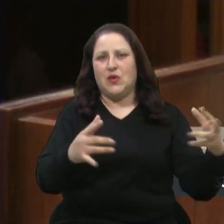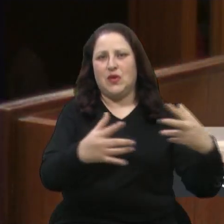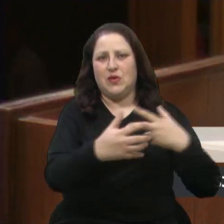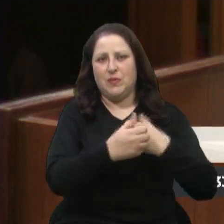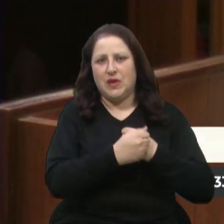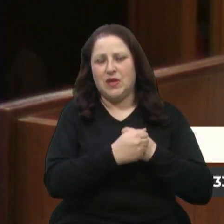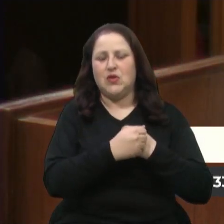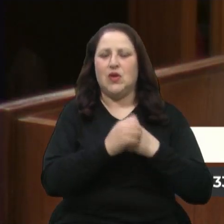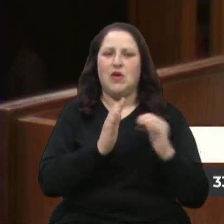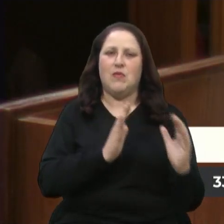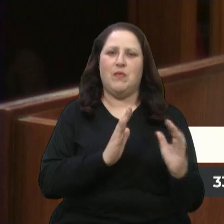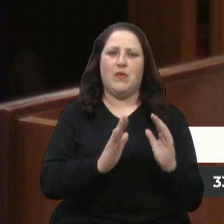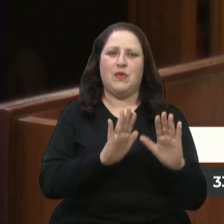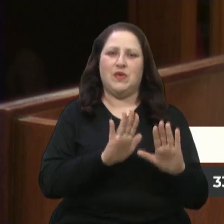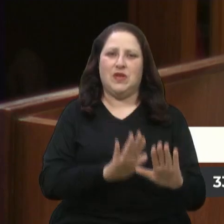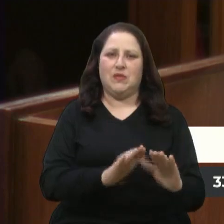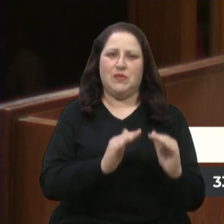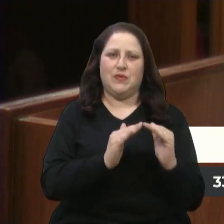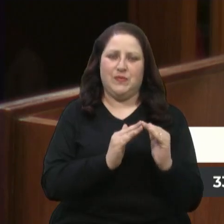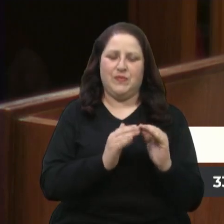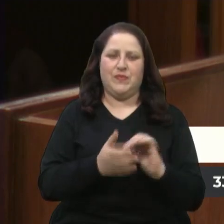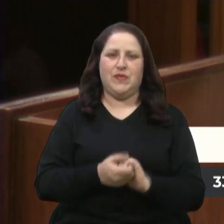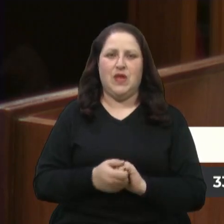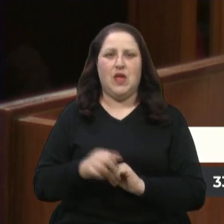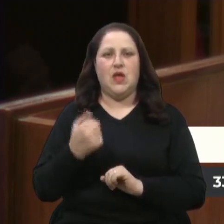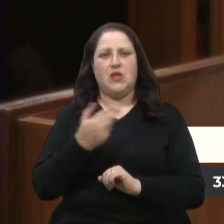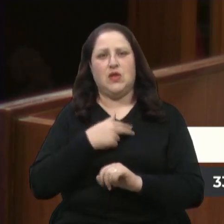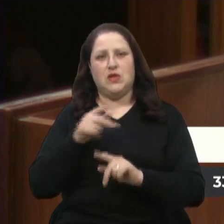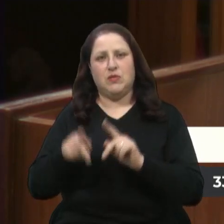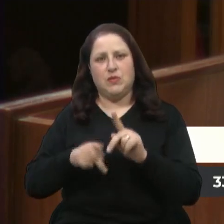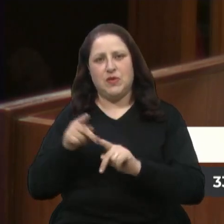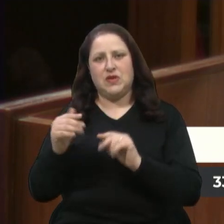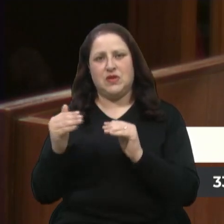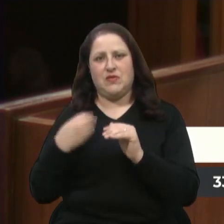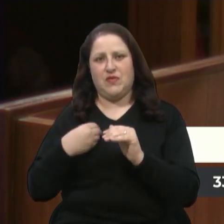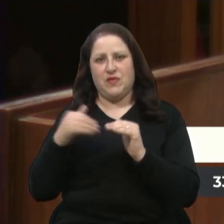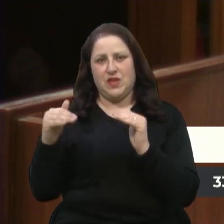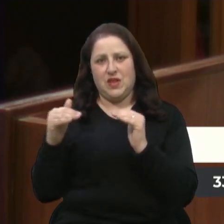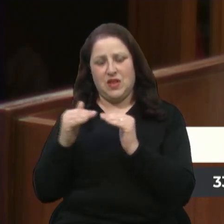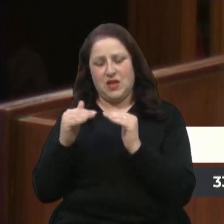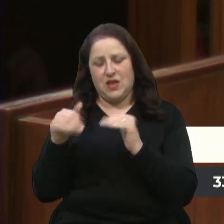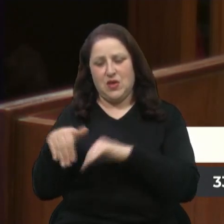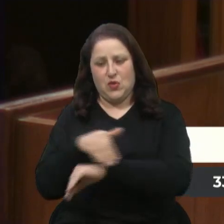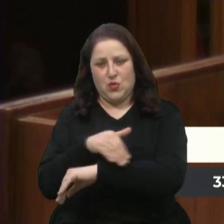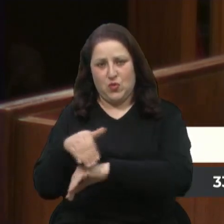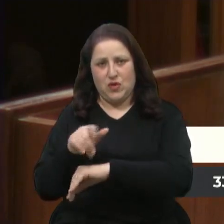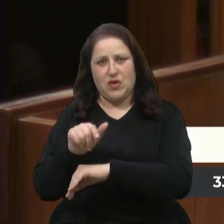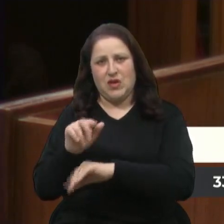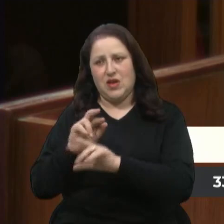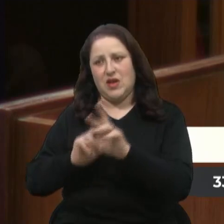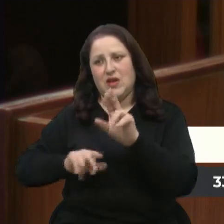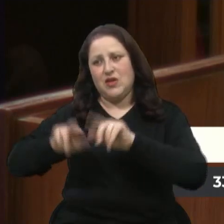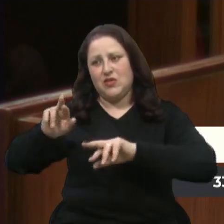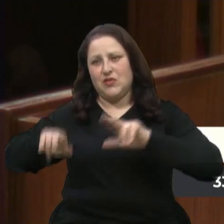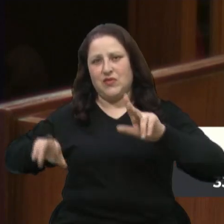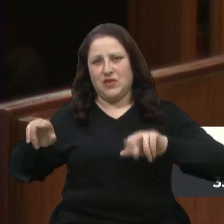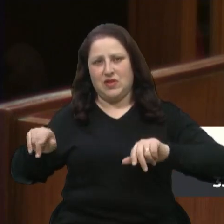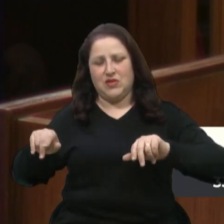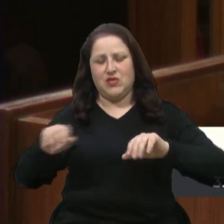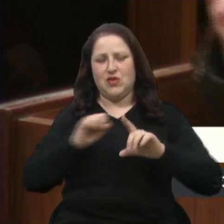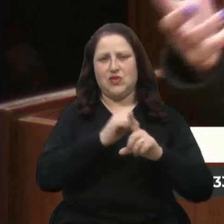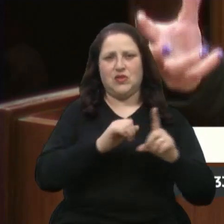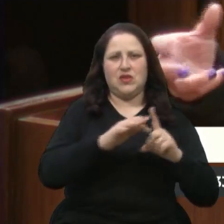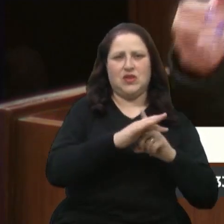população em situação de rua, ela é muito heterogênea. Ela é muito diferente. E a concepção que a maioria da sociedade